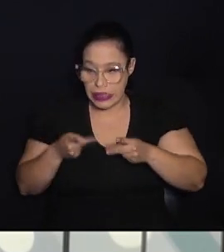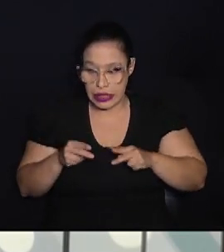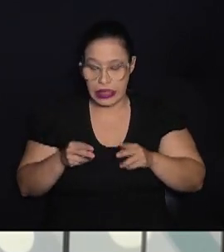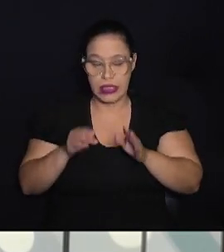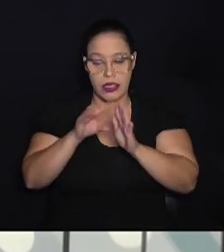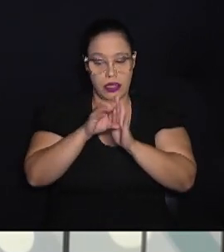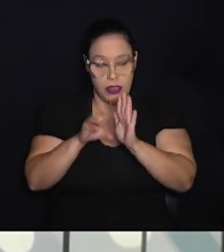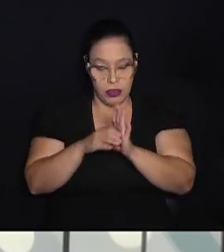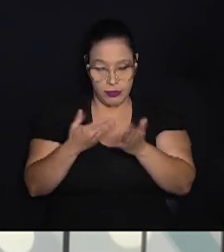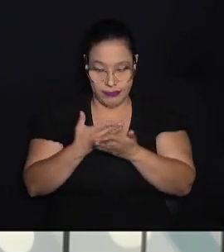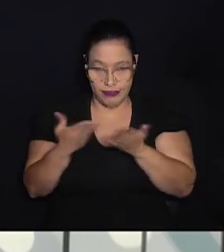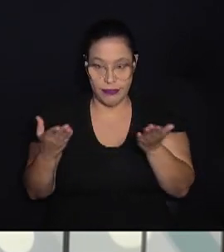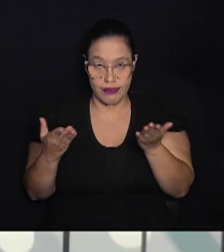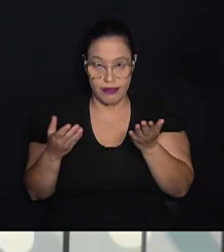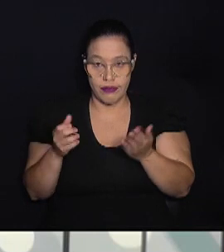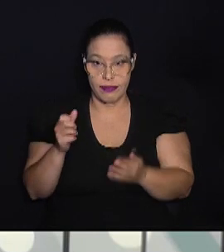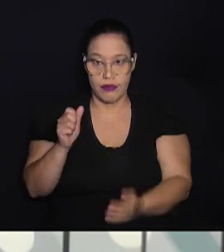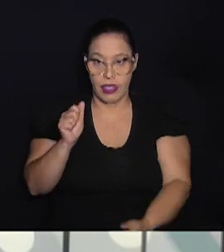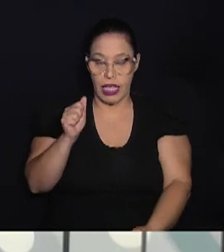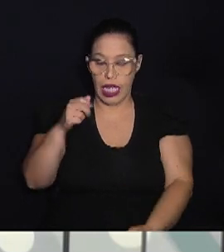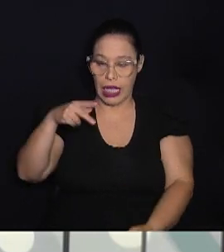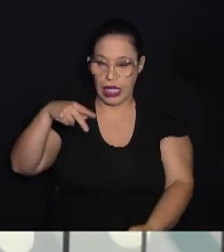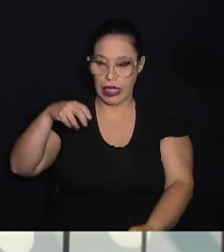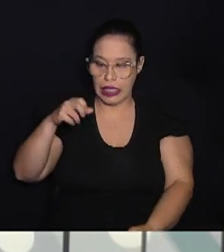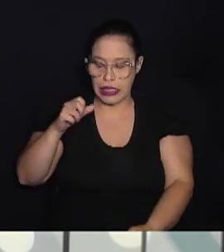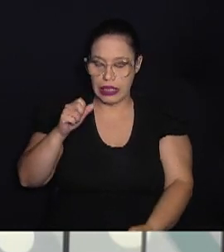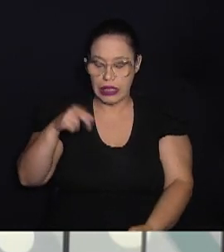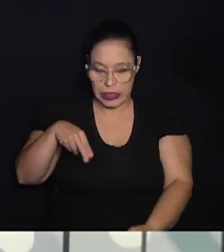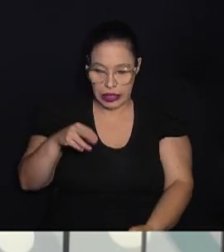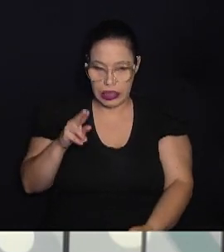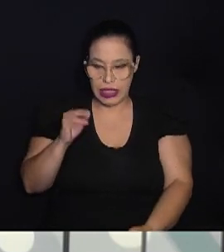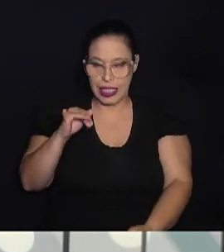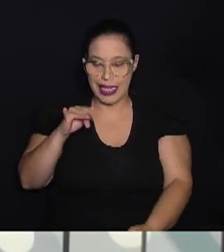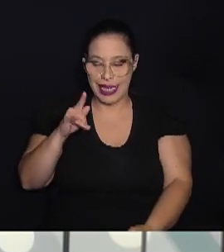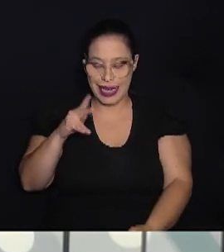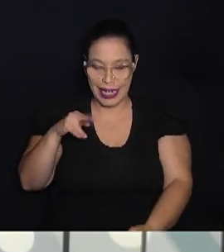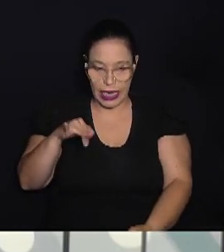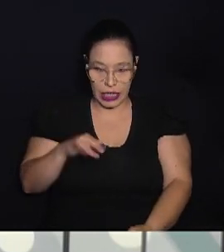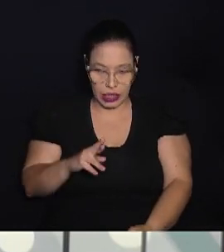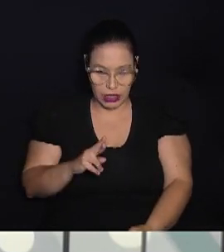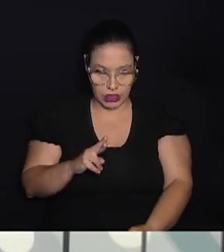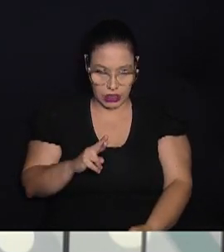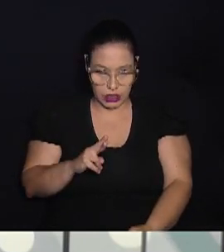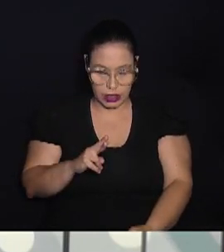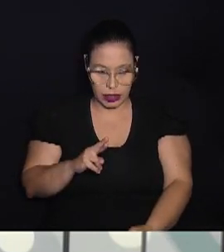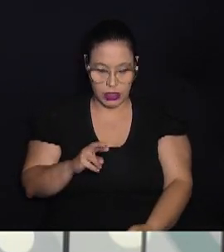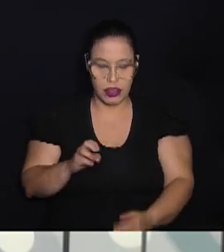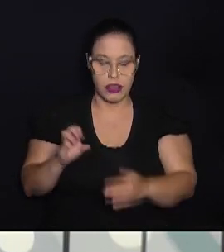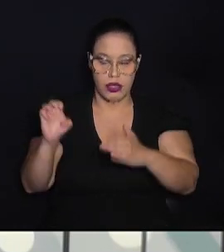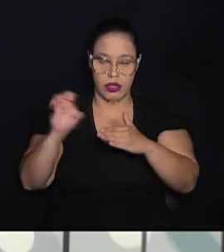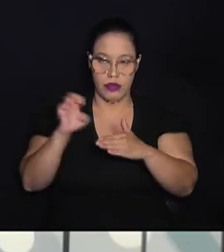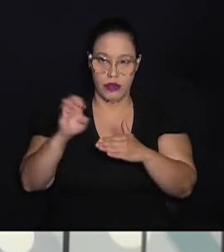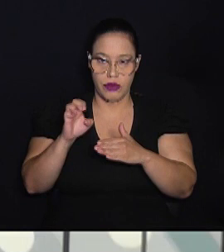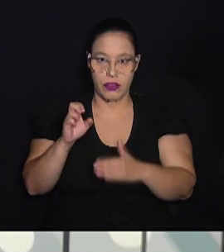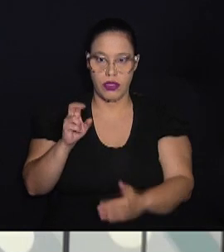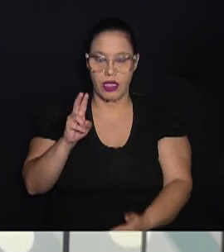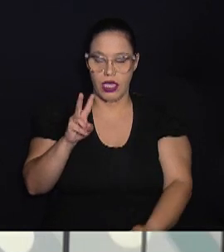de hoje é a Anquinar Calabrich, oncologista da Comissão de Ética do